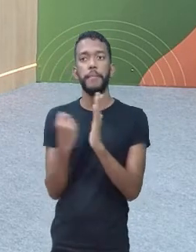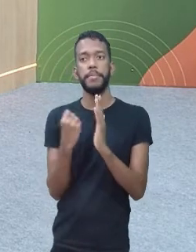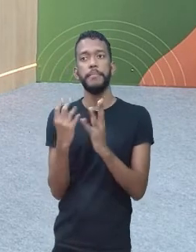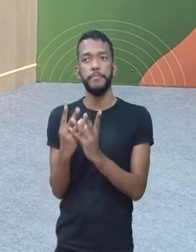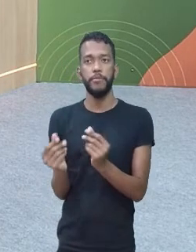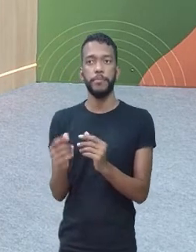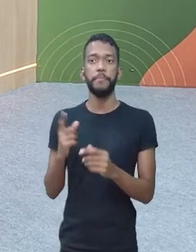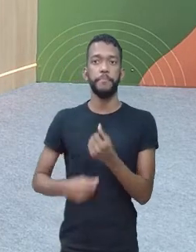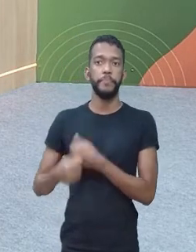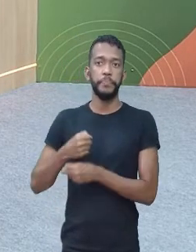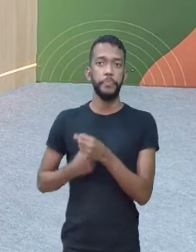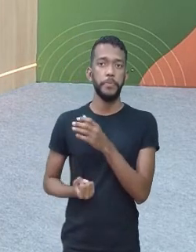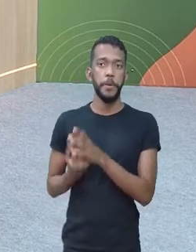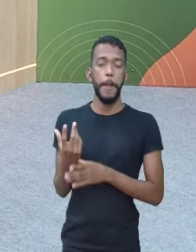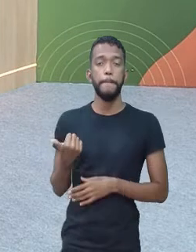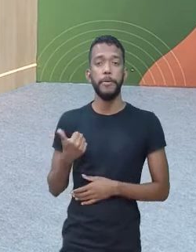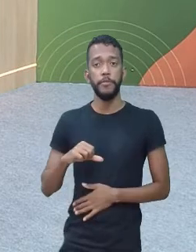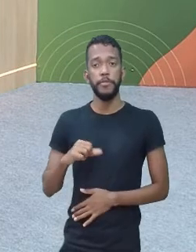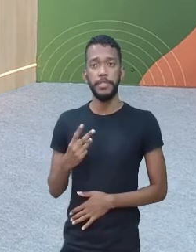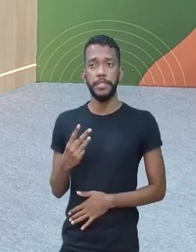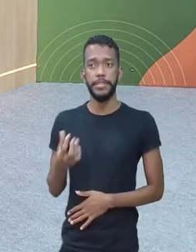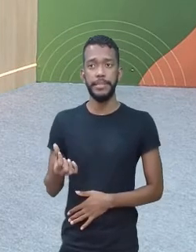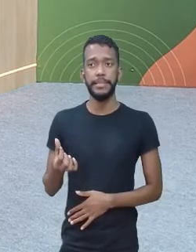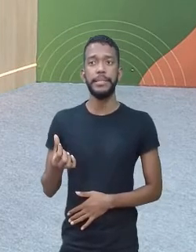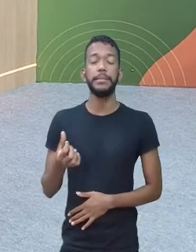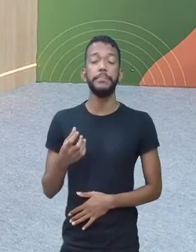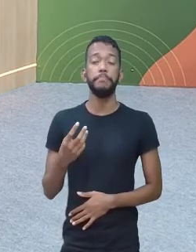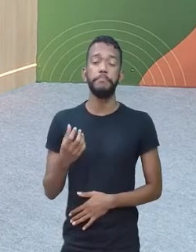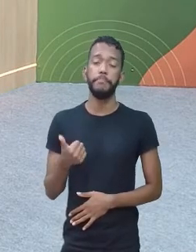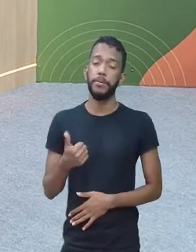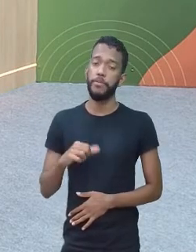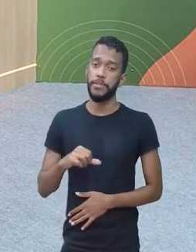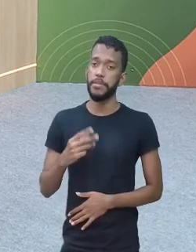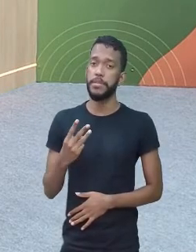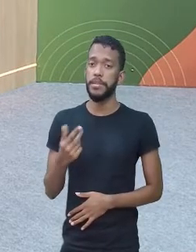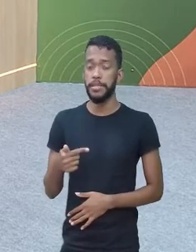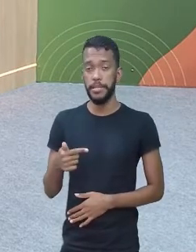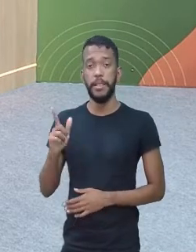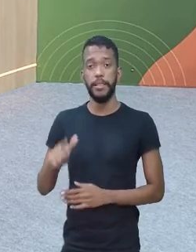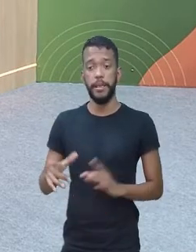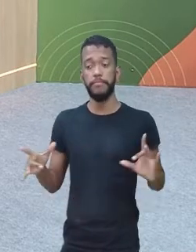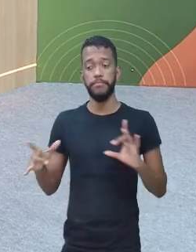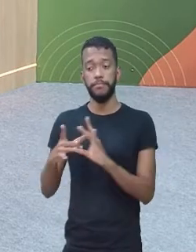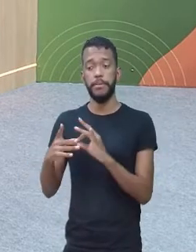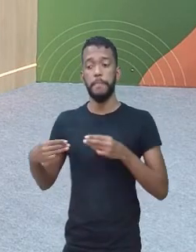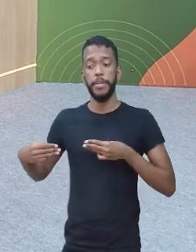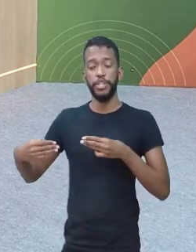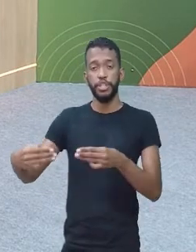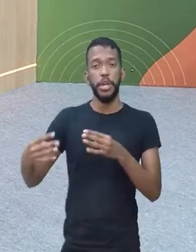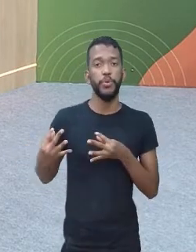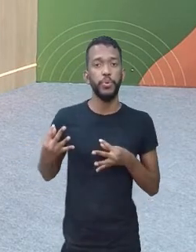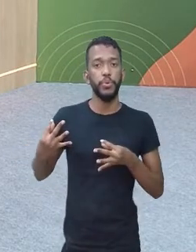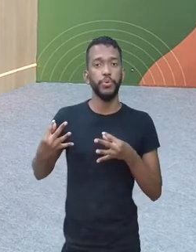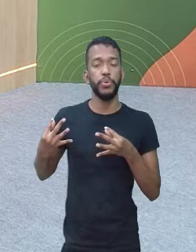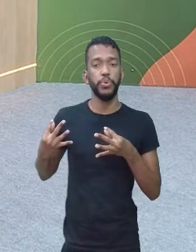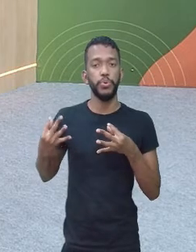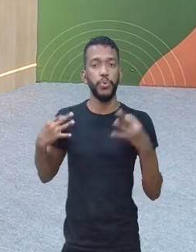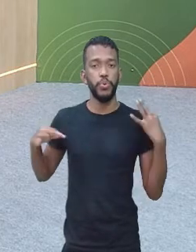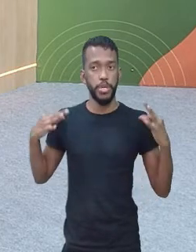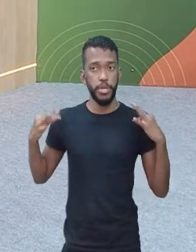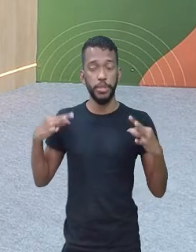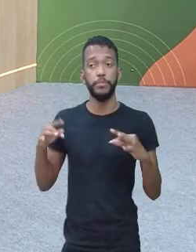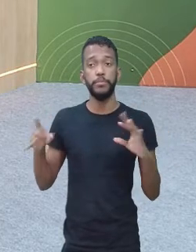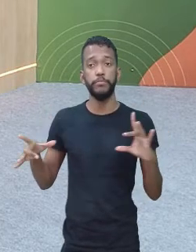foi criado em 1937, vinculado ao Ministério do Turismo, e é responsável pela preservação e divulgação do patrimônio